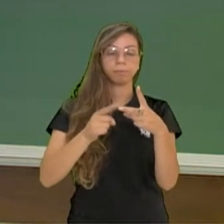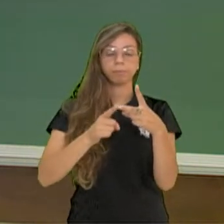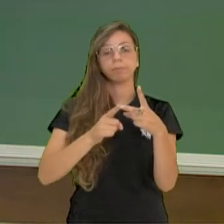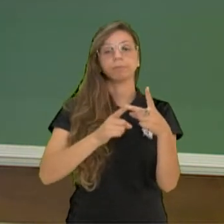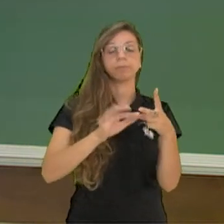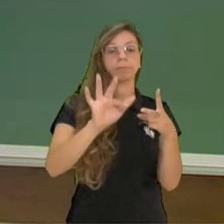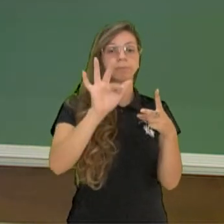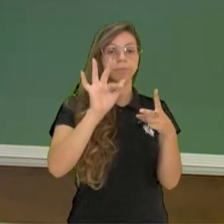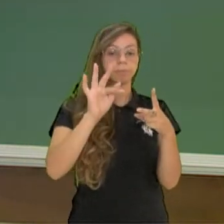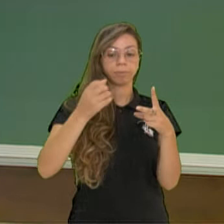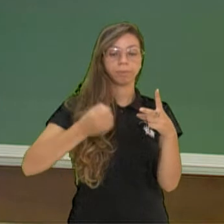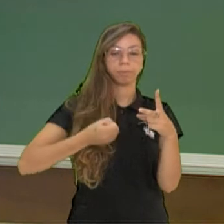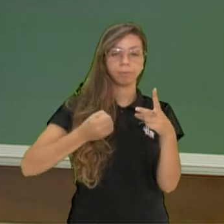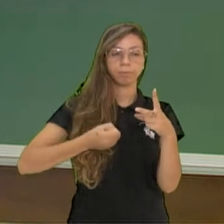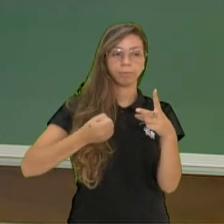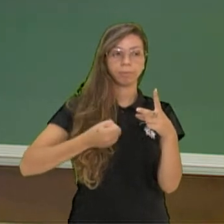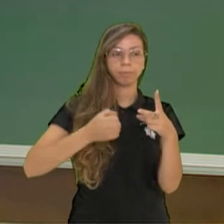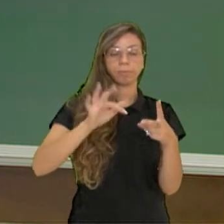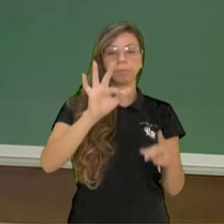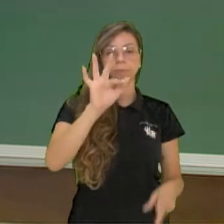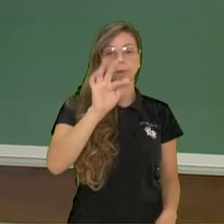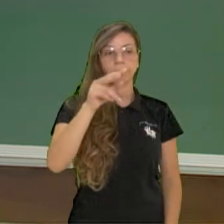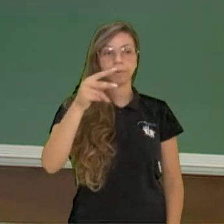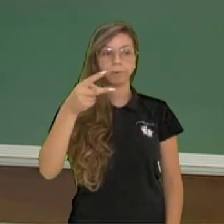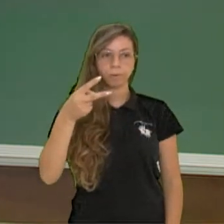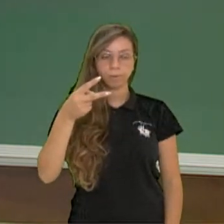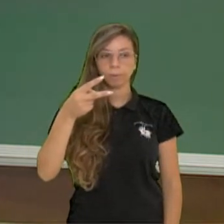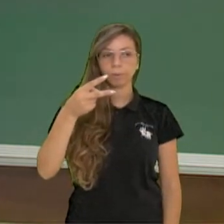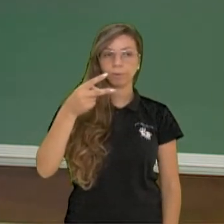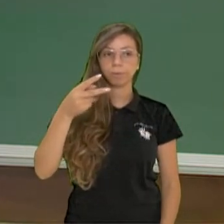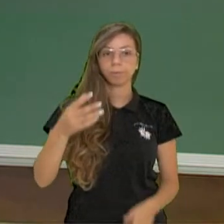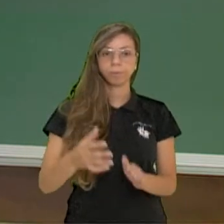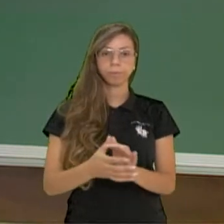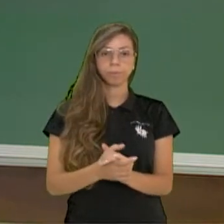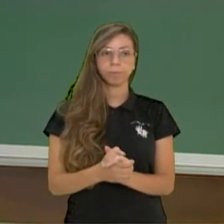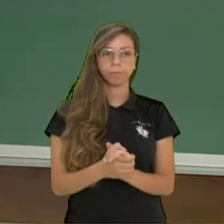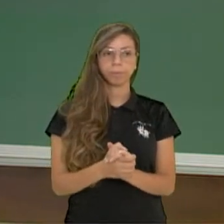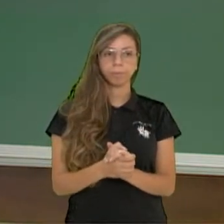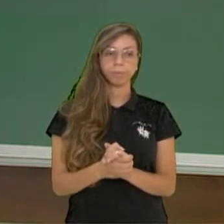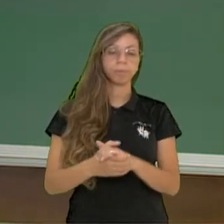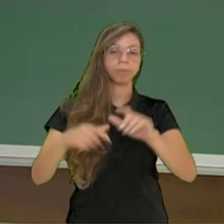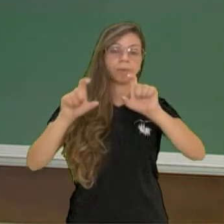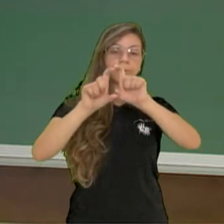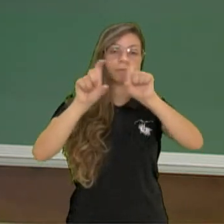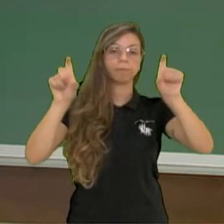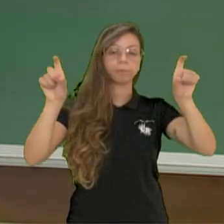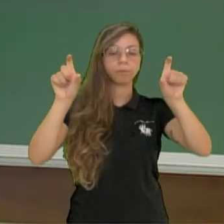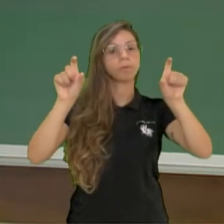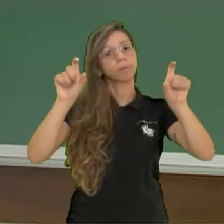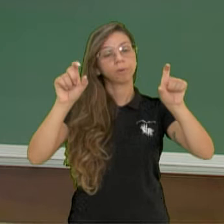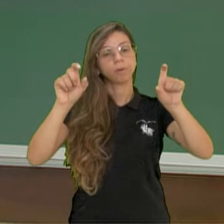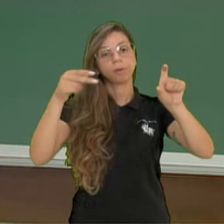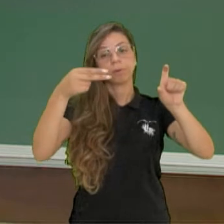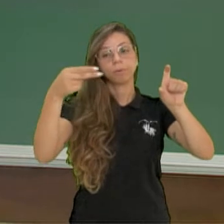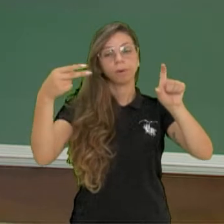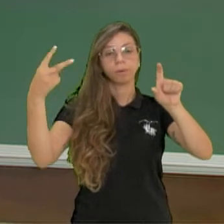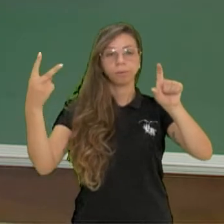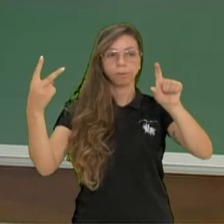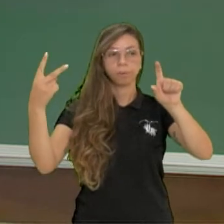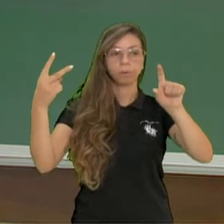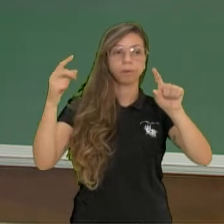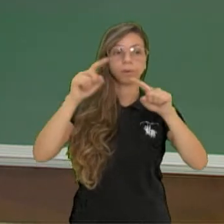o valor numérico f de 2, ou seja, o valor desta função para x igual a 2, e